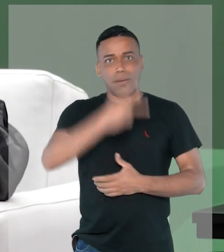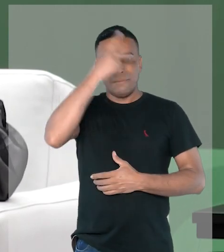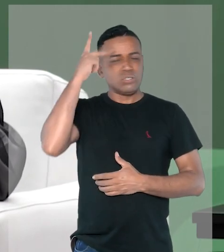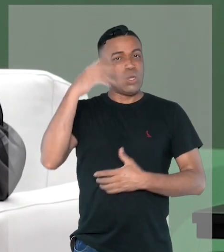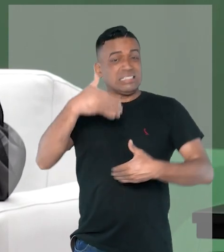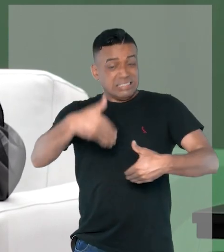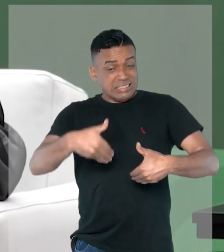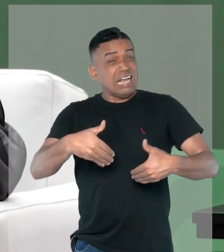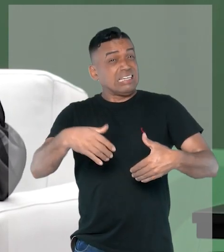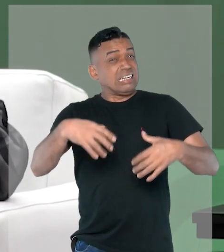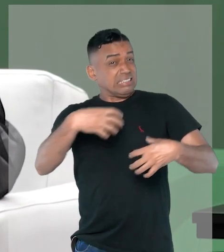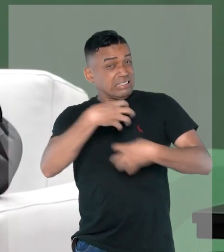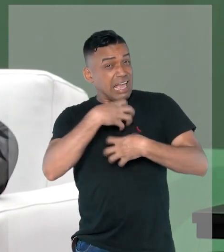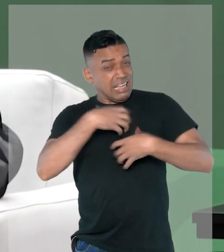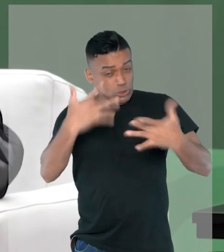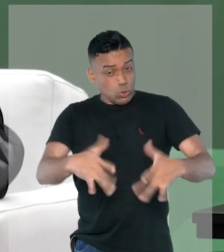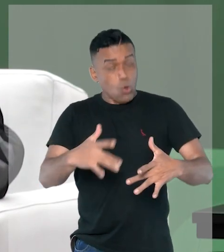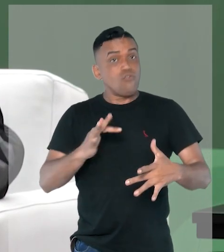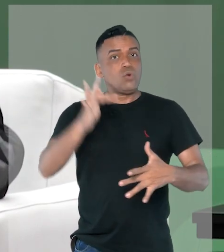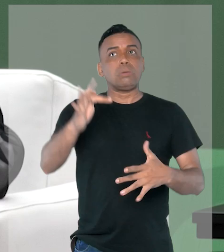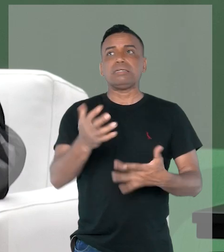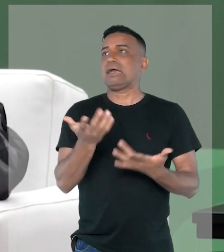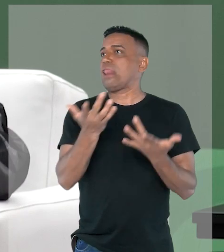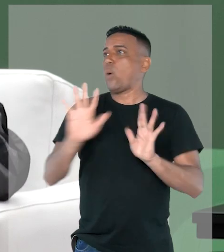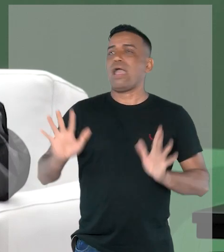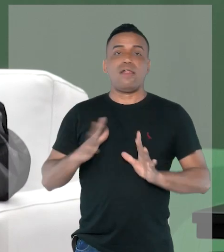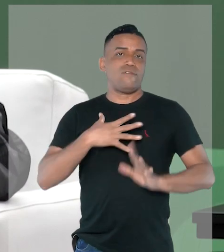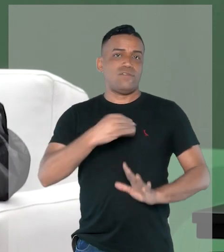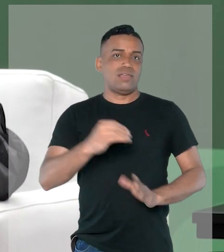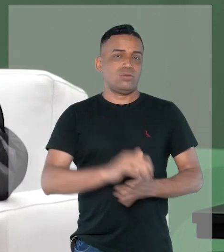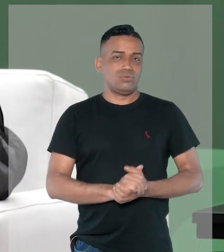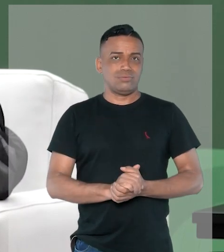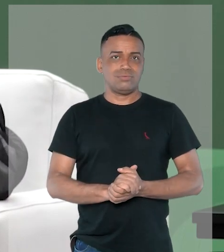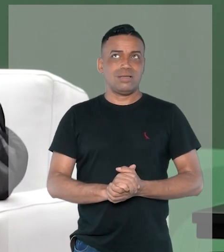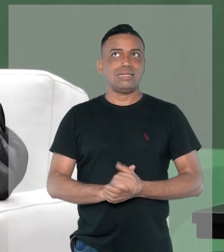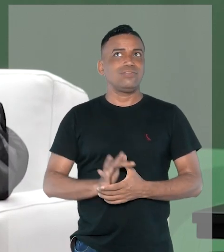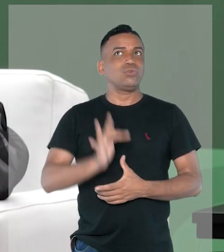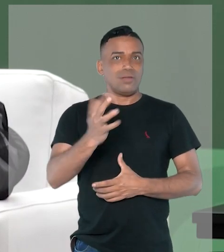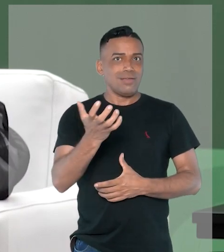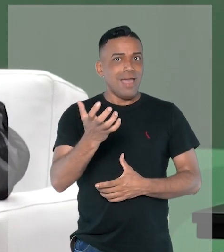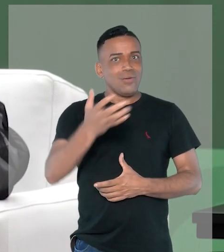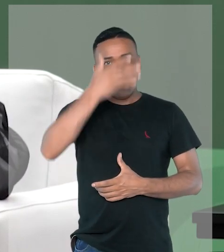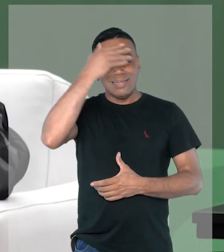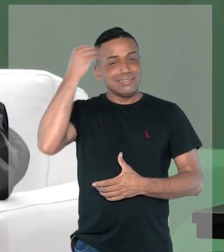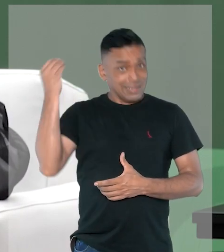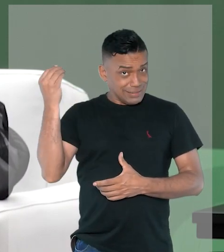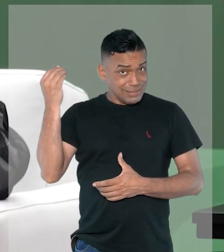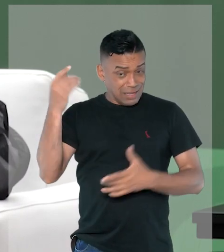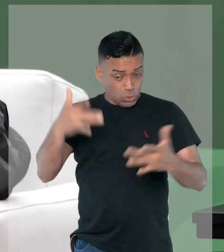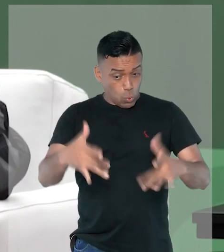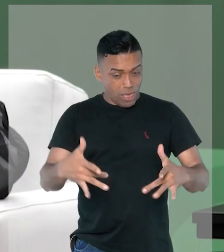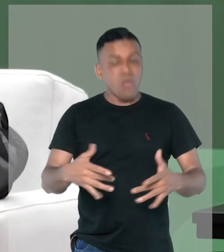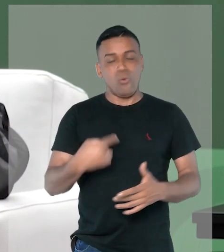por exemplo, no parto, etc., depois não quer mais ter filho. Mas é porque esquece. Esqueceu que doeu.